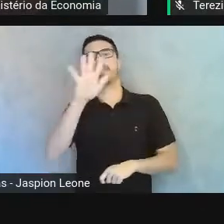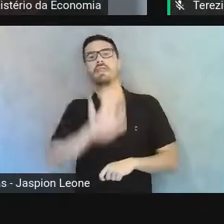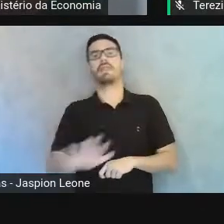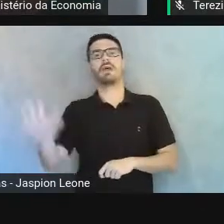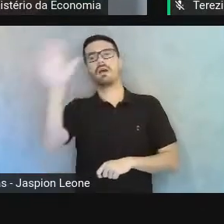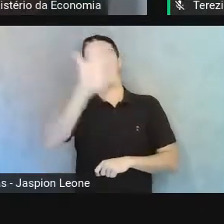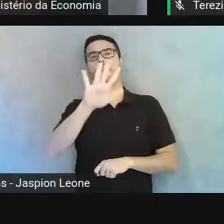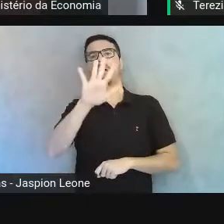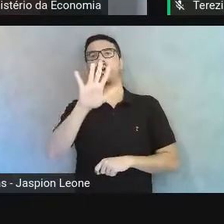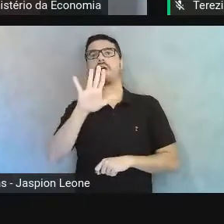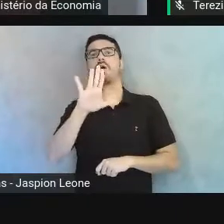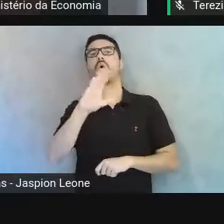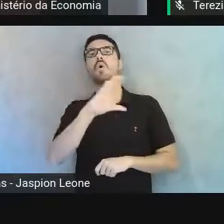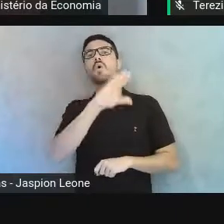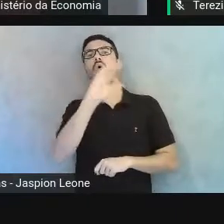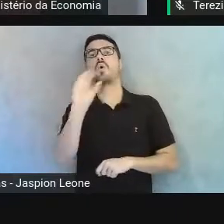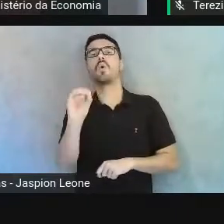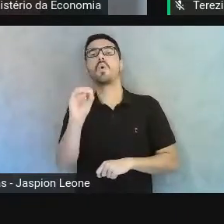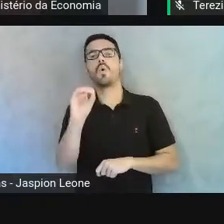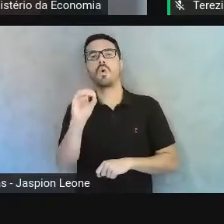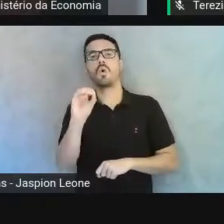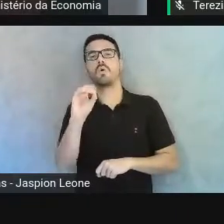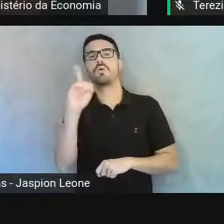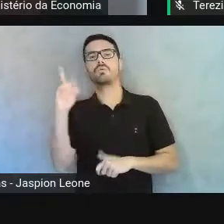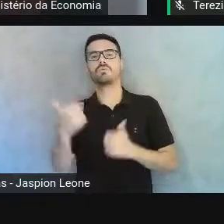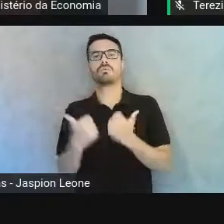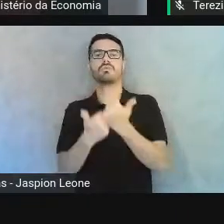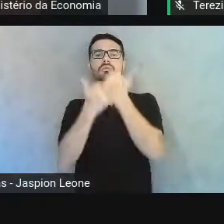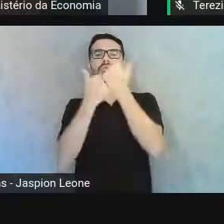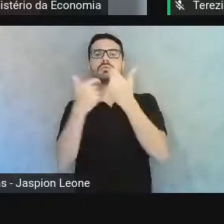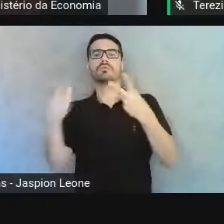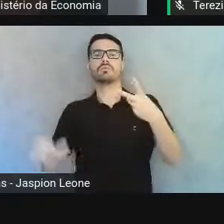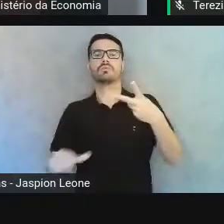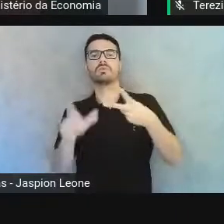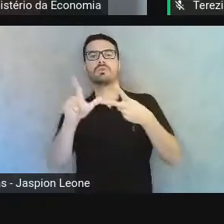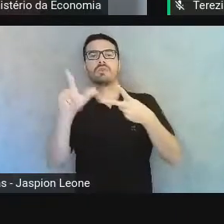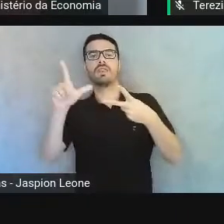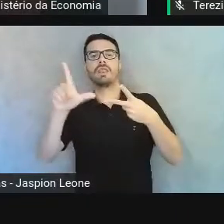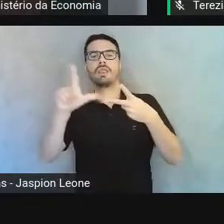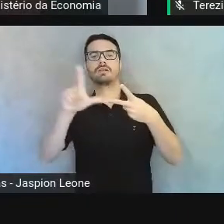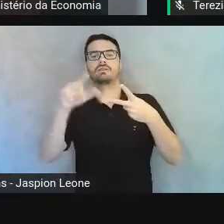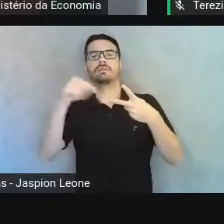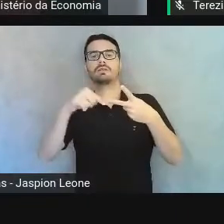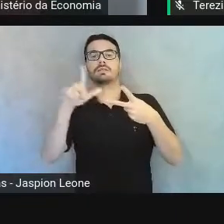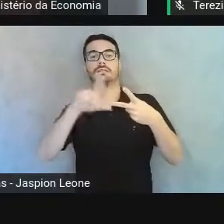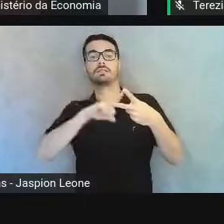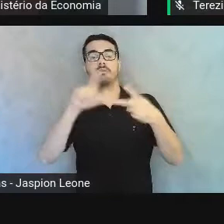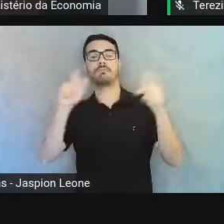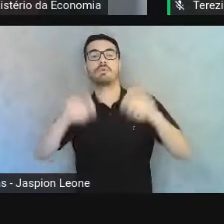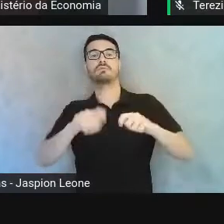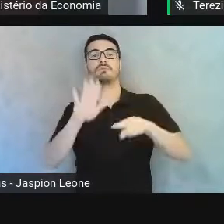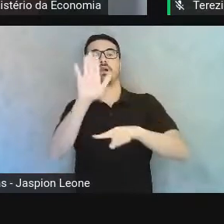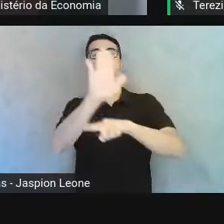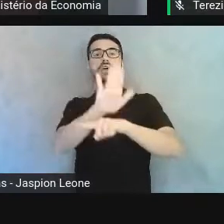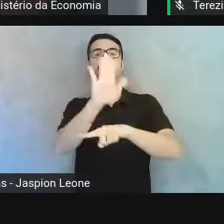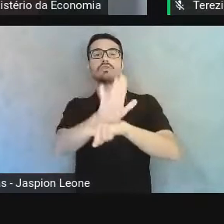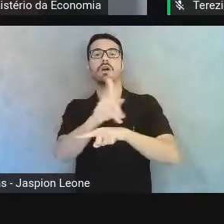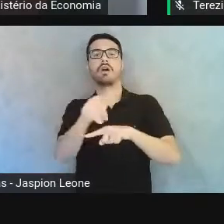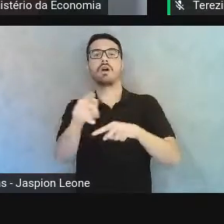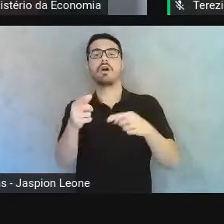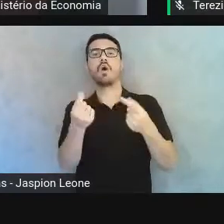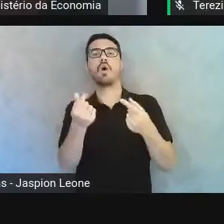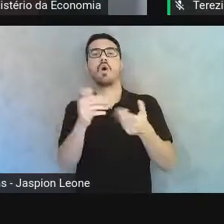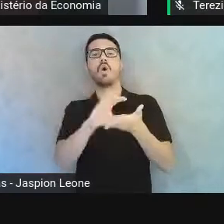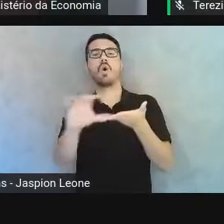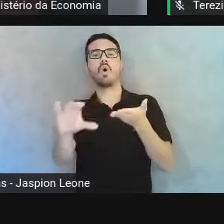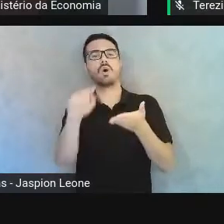é co-protagonizado pelo Poder Legislativo. O Legislativo Federal tem uma enorme influência